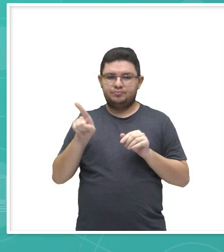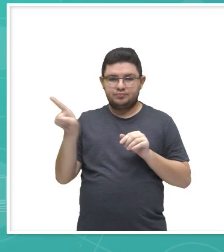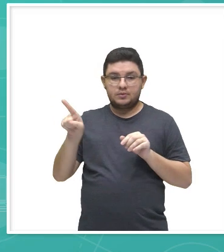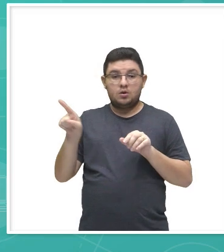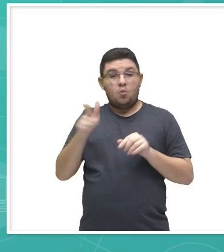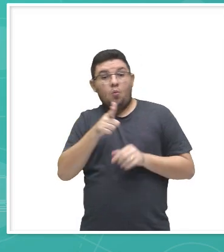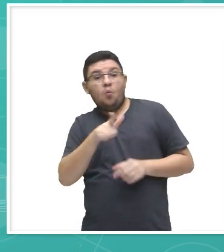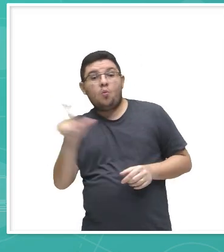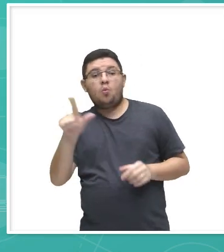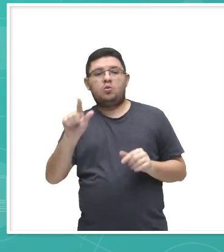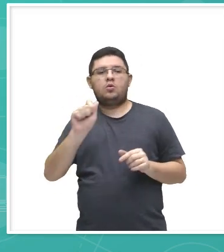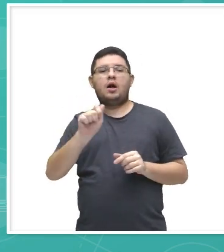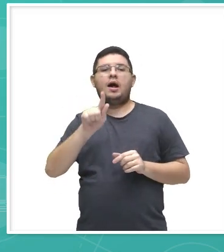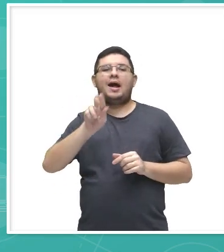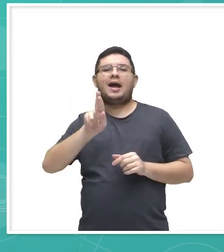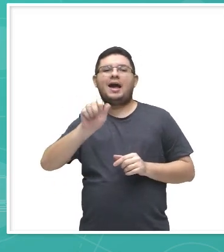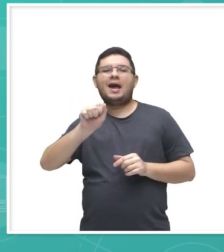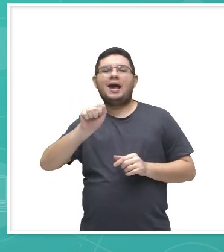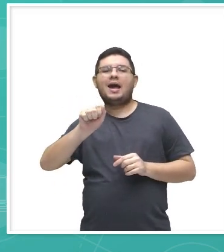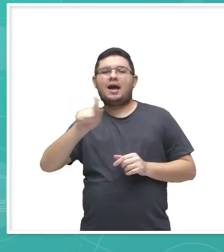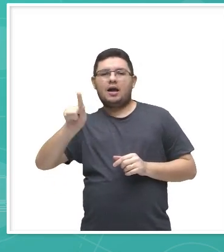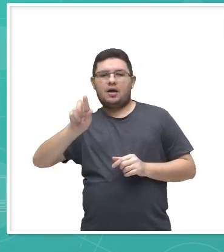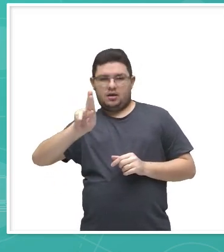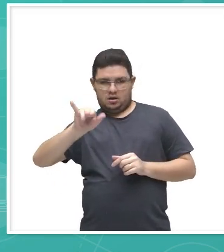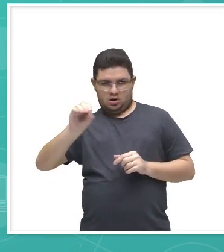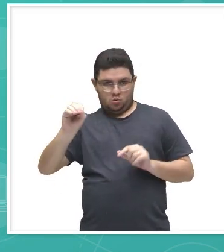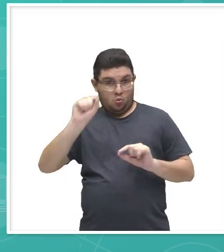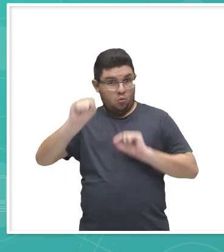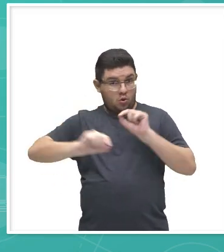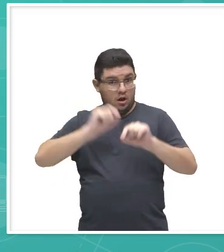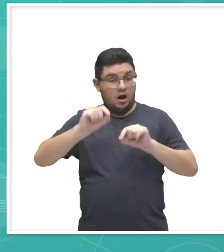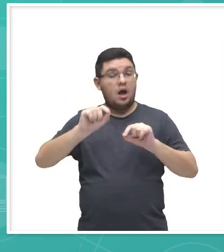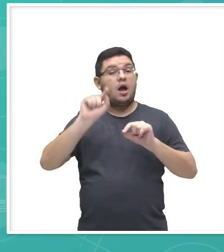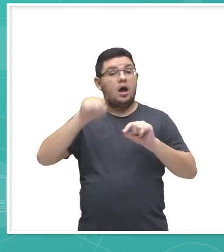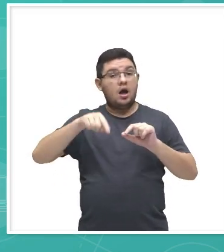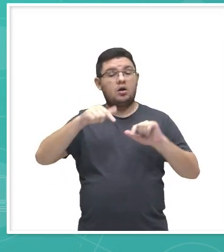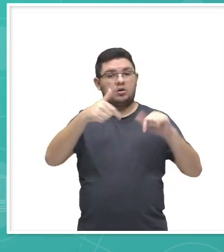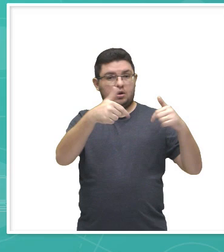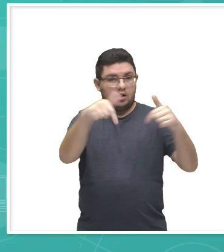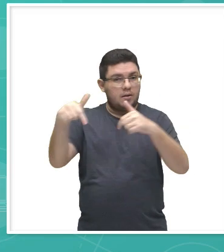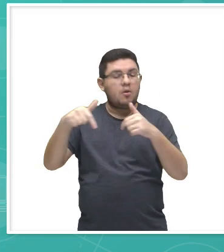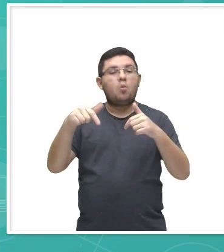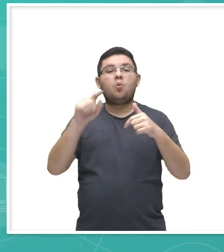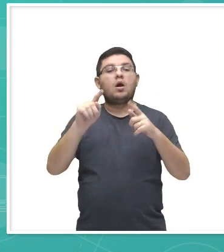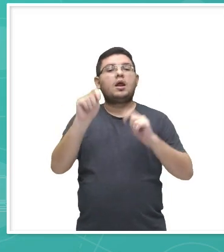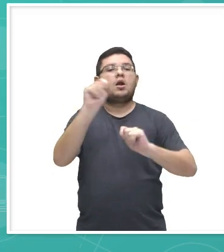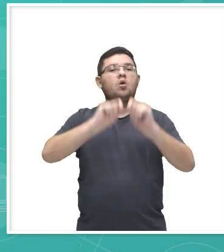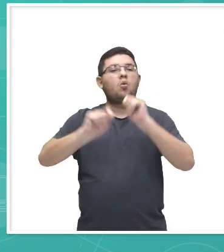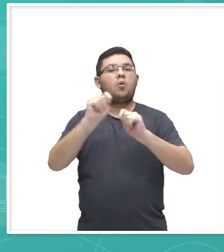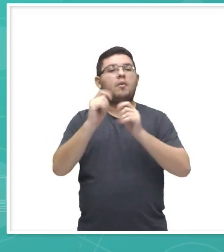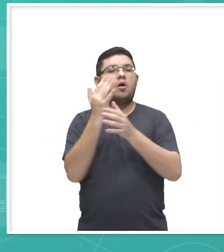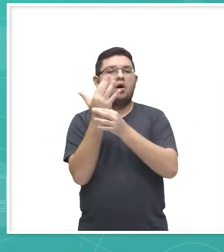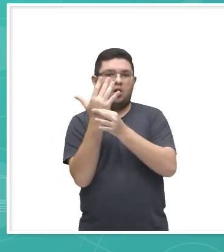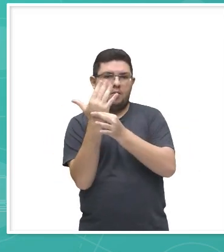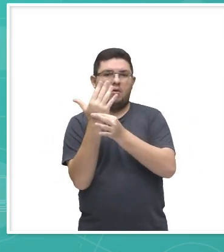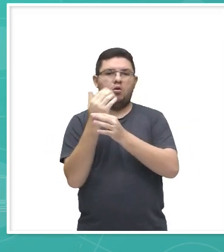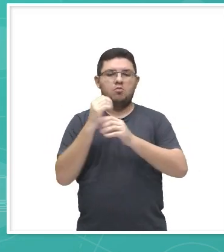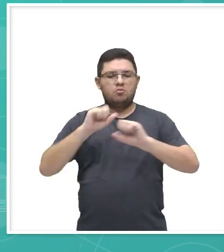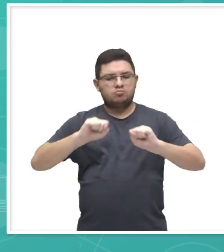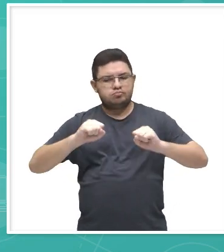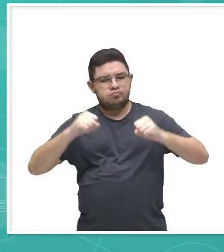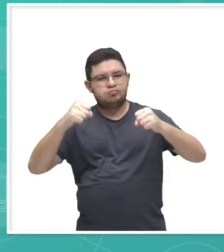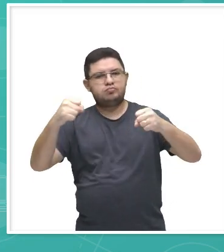agrário ele já vai se referir às atividades do setor da economia, do setor primário, da agricultura, da pecuária, né,